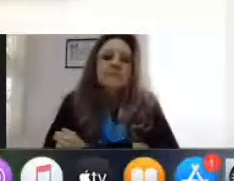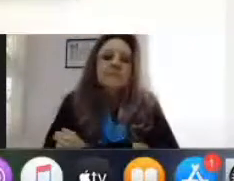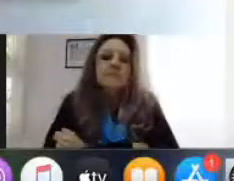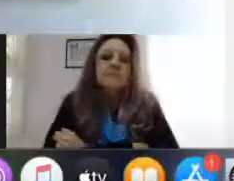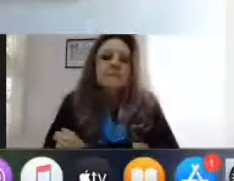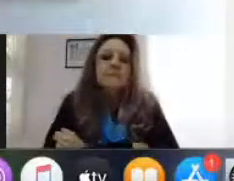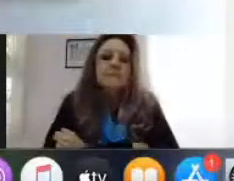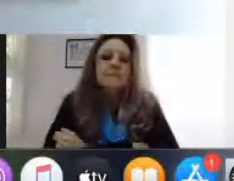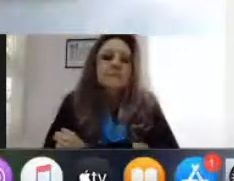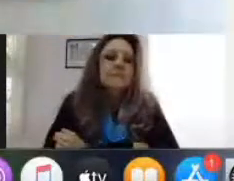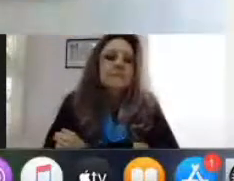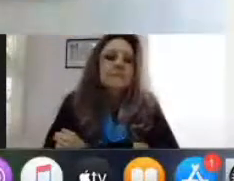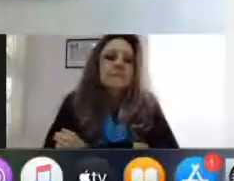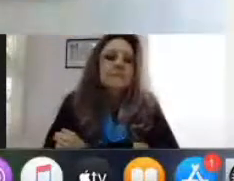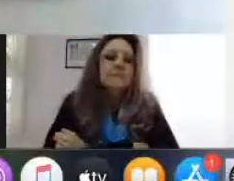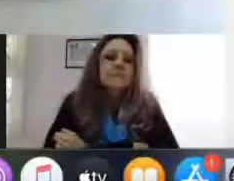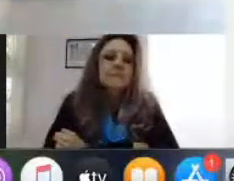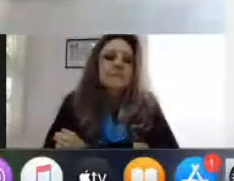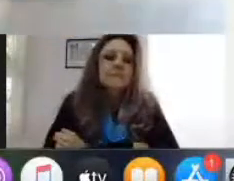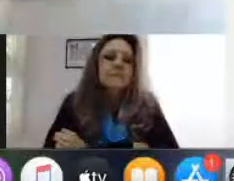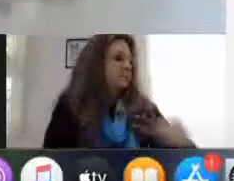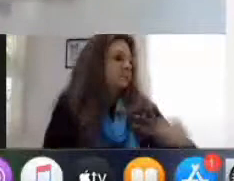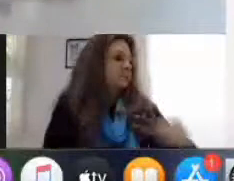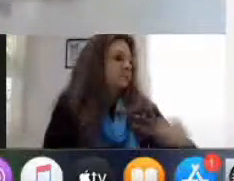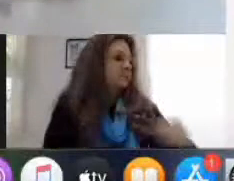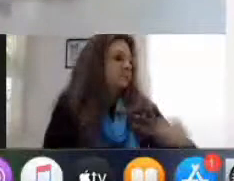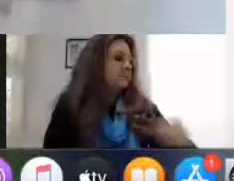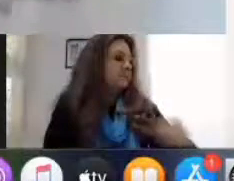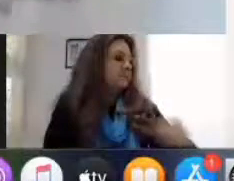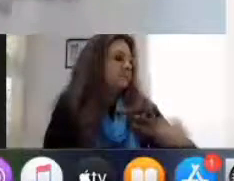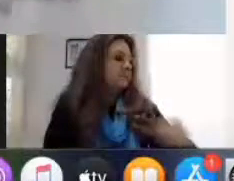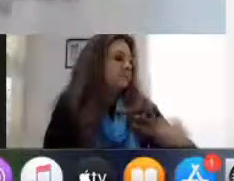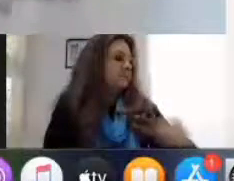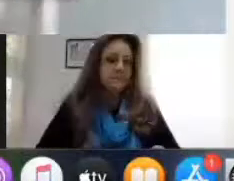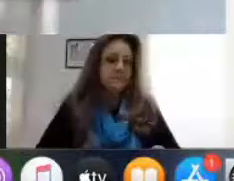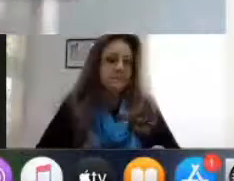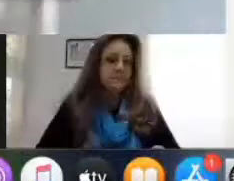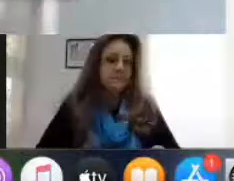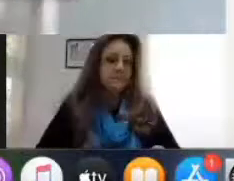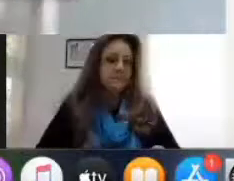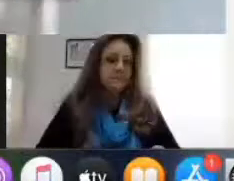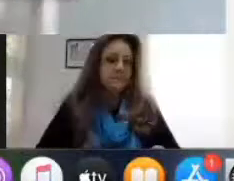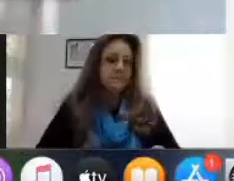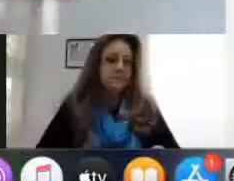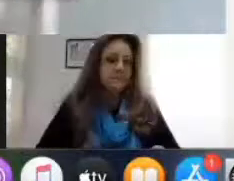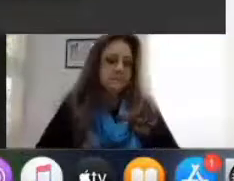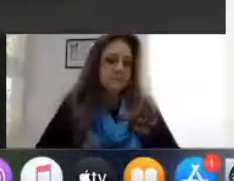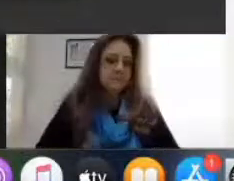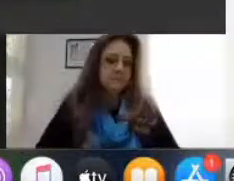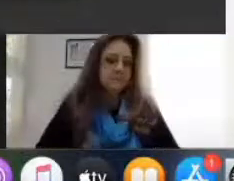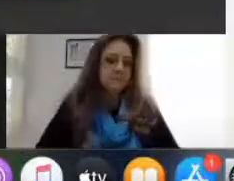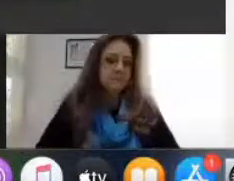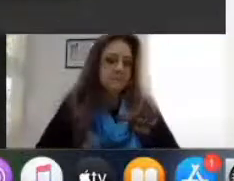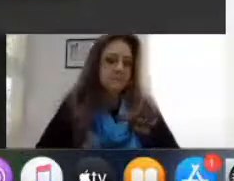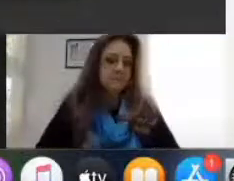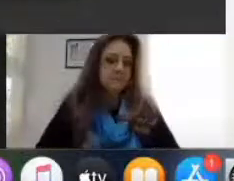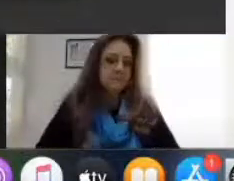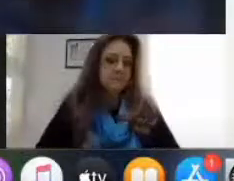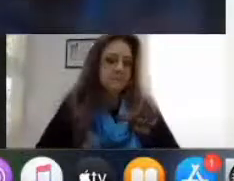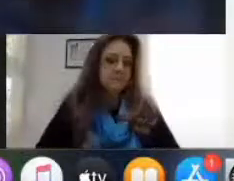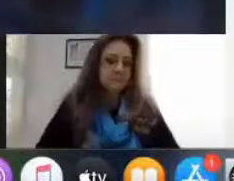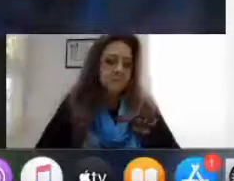aprender da pandemia, né? O que a pandemia nos ensinou, como isso se reflete também